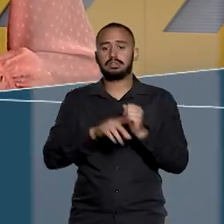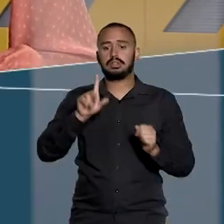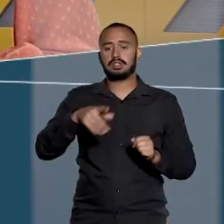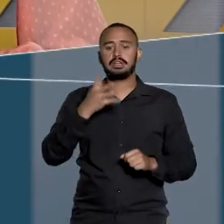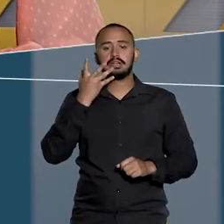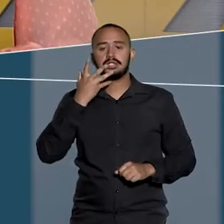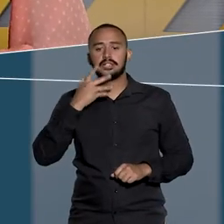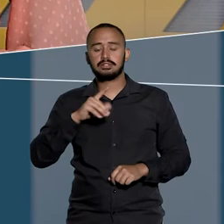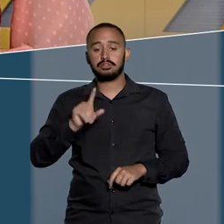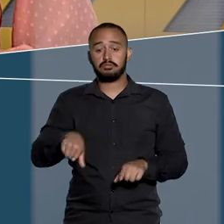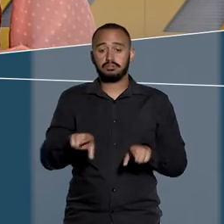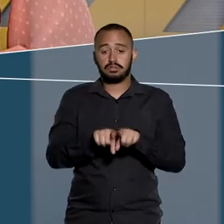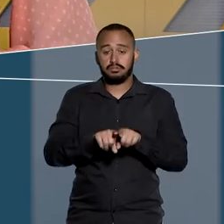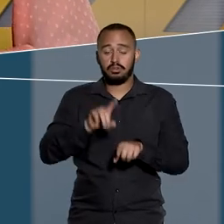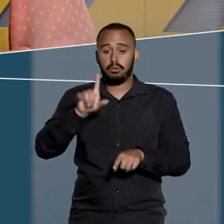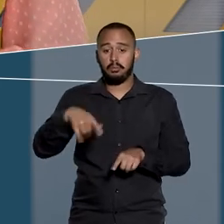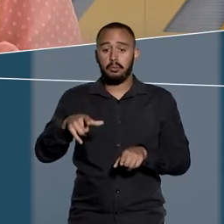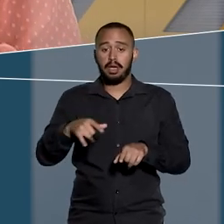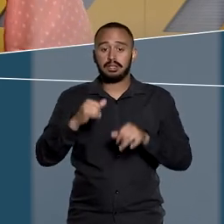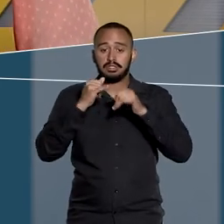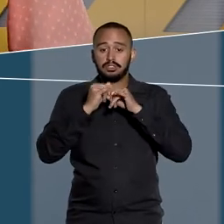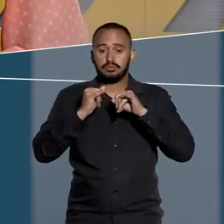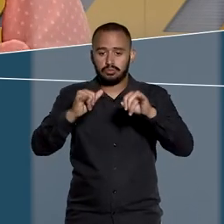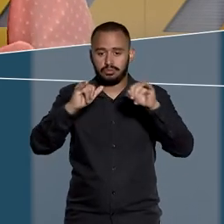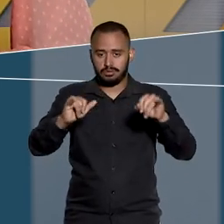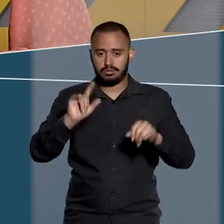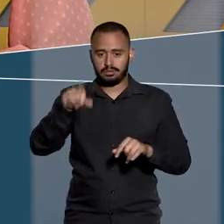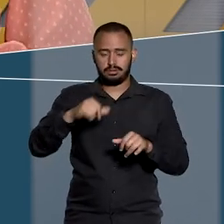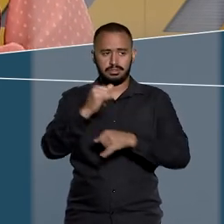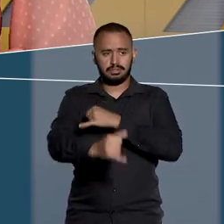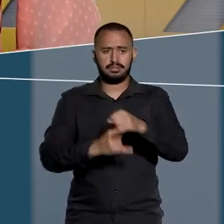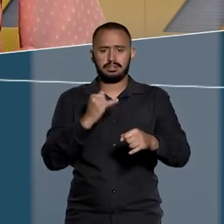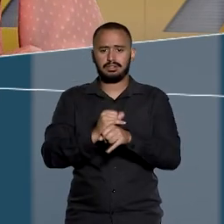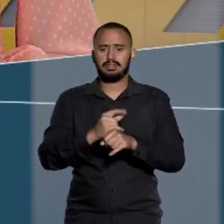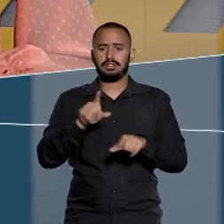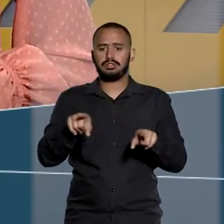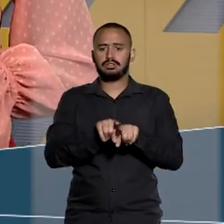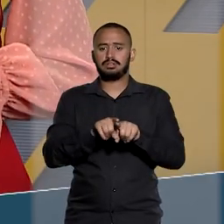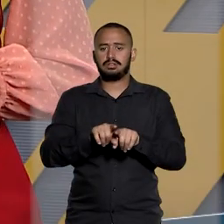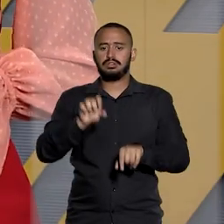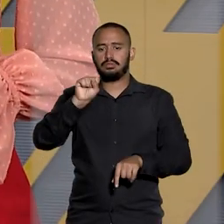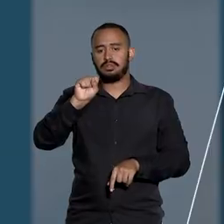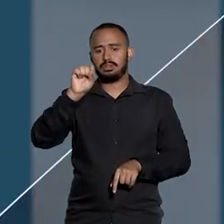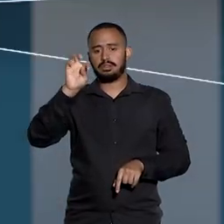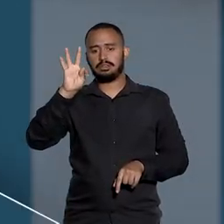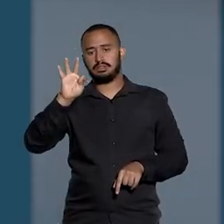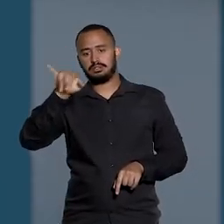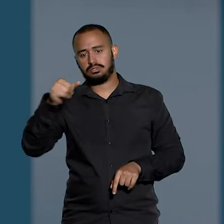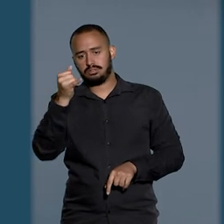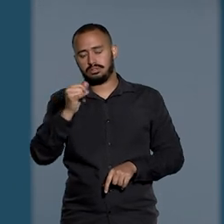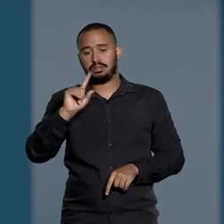Você confere outras notícias no site do STJ e nas nossas redes sociais. Até a próxima!